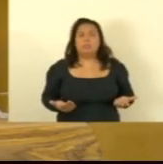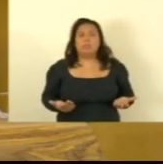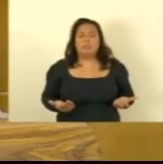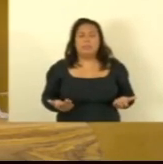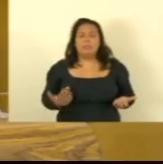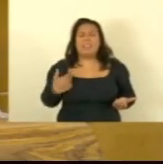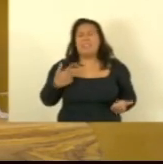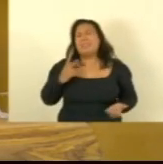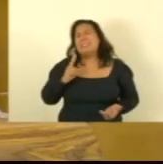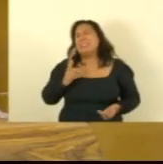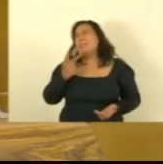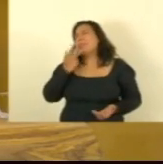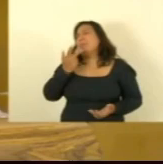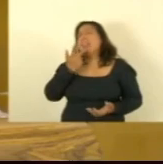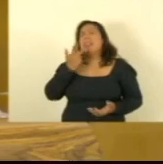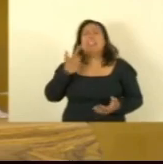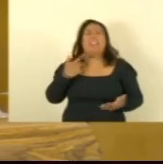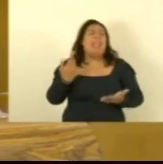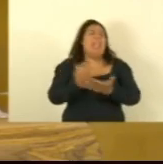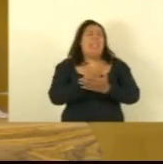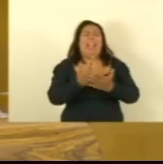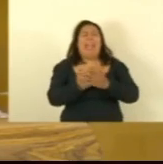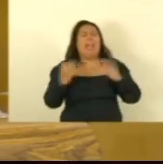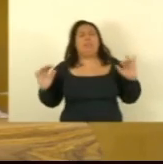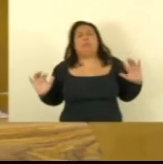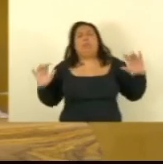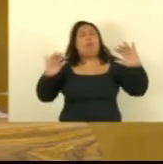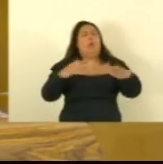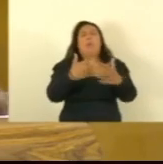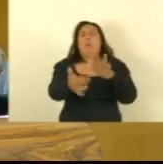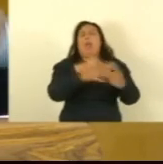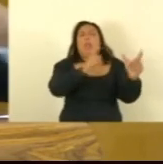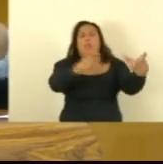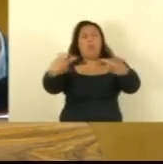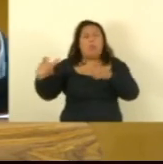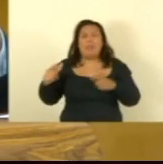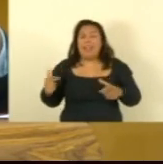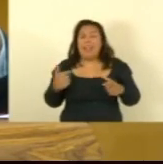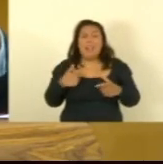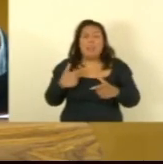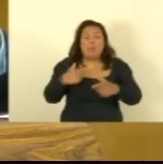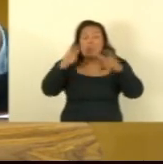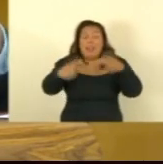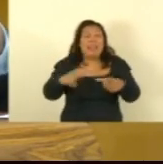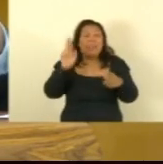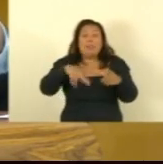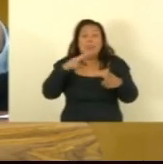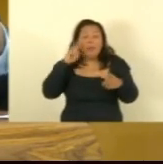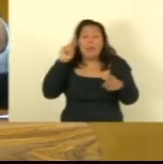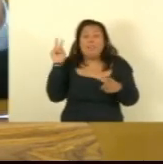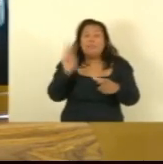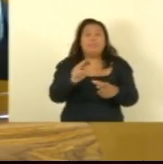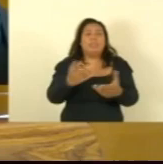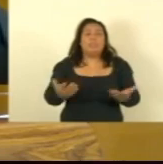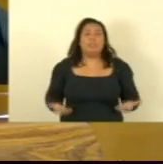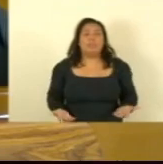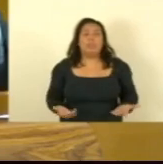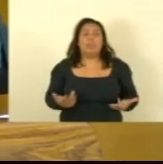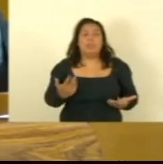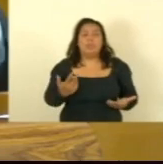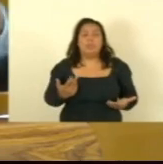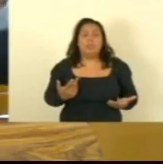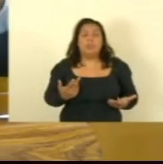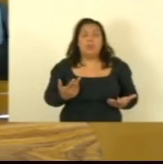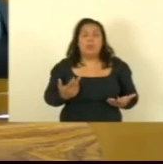Eu sempre disse que é um erro invadir qualquer lugar, e muito pior, eu que nunca tinha visto algo como